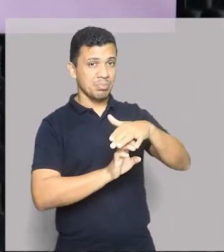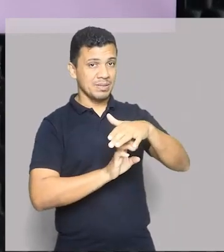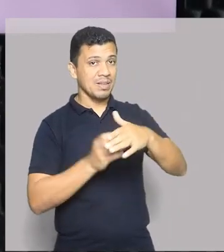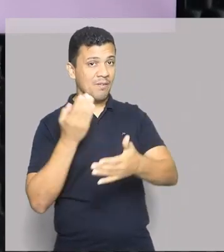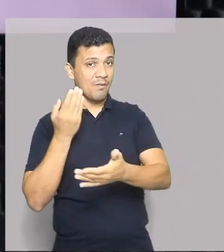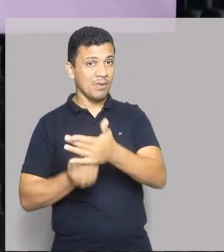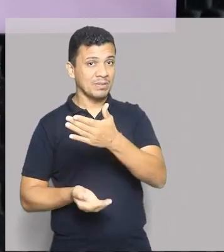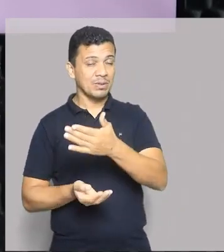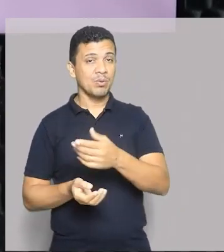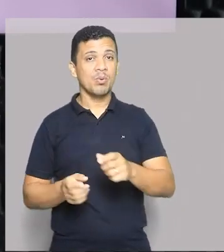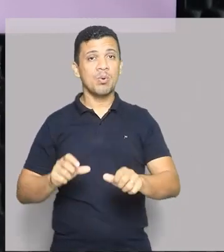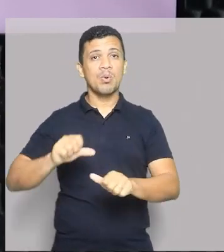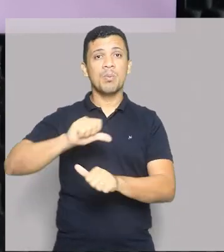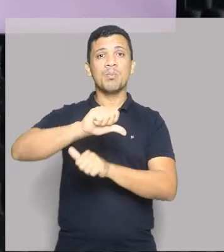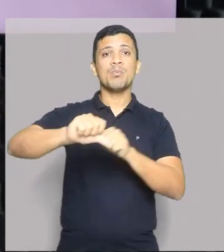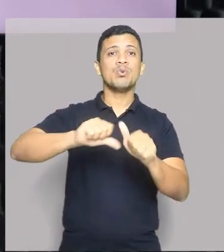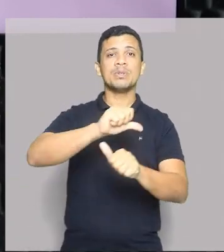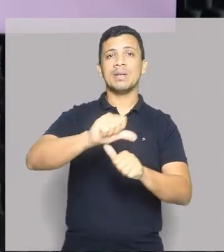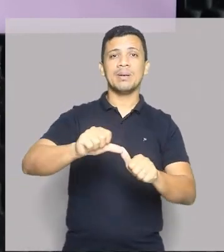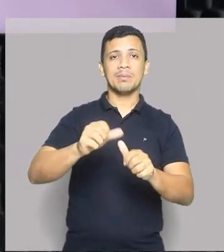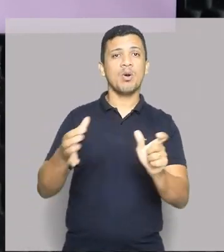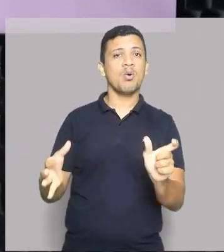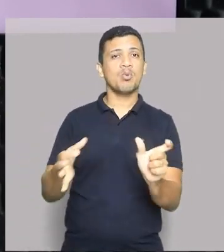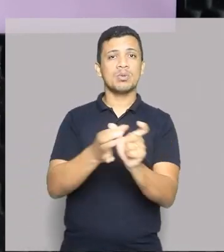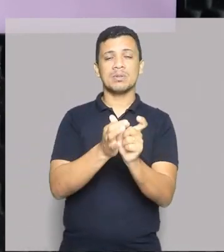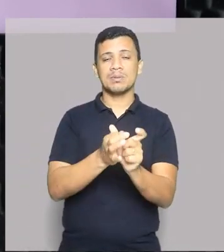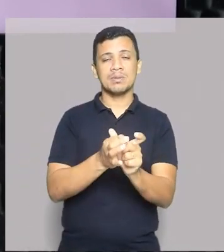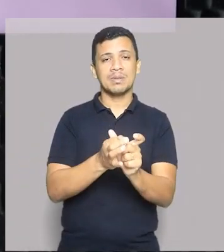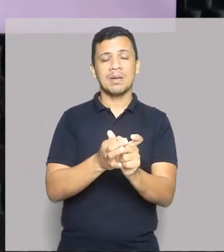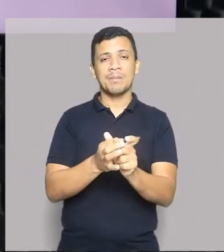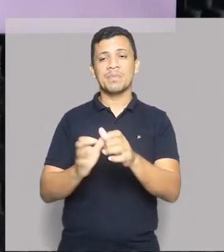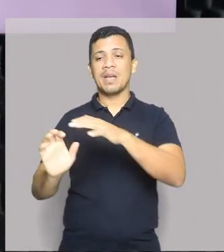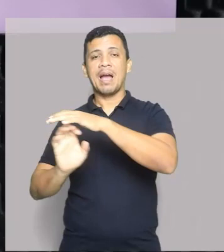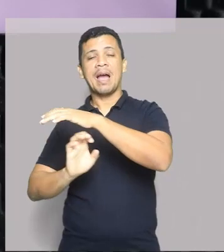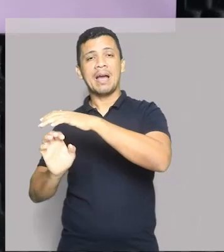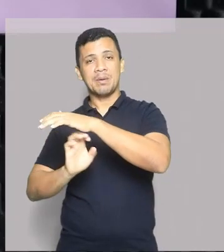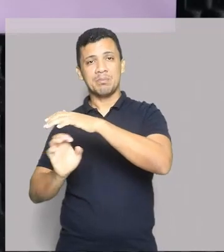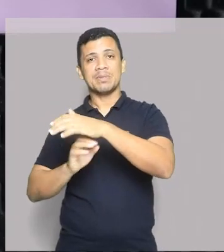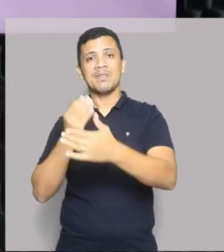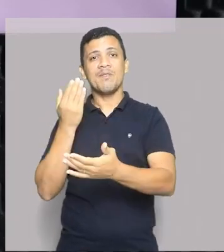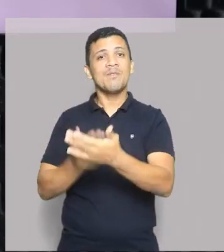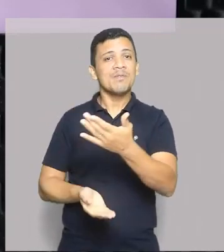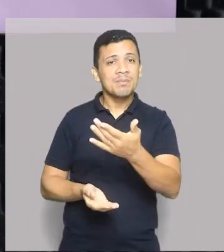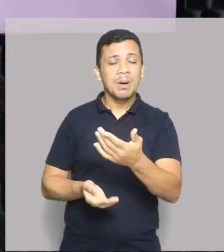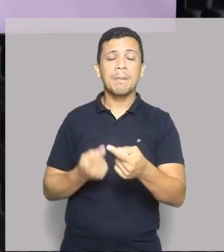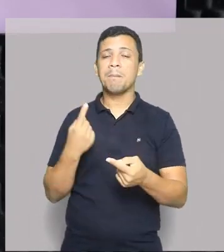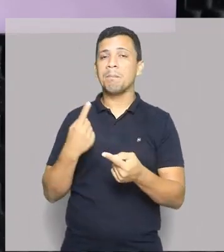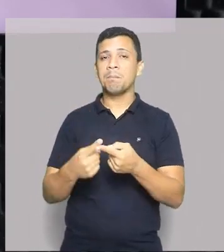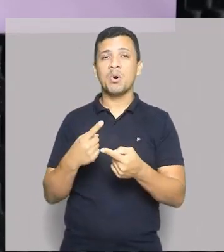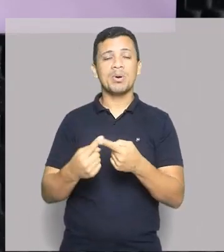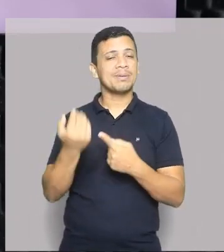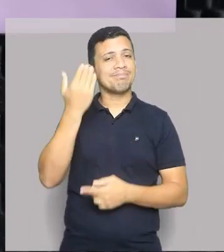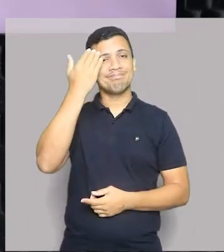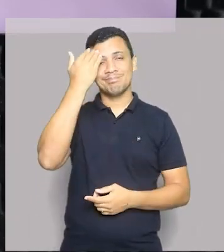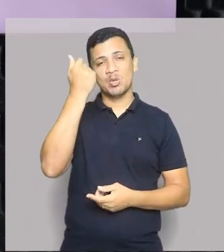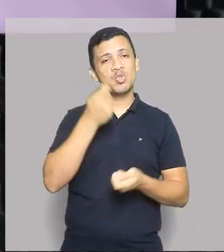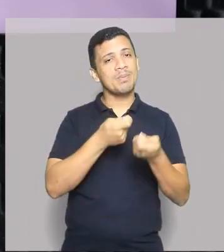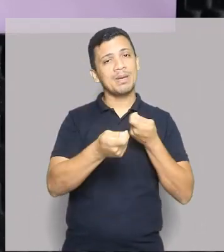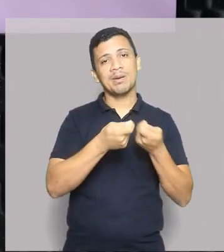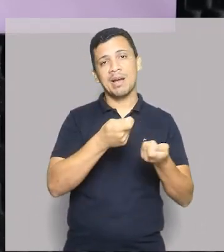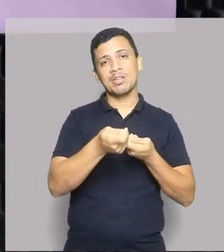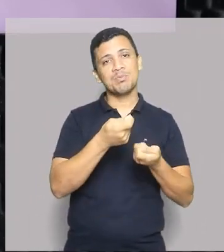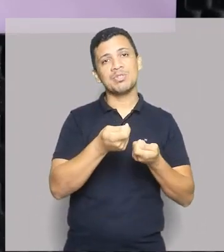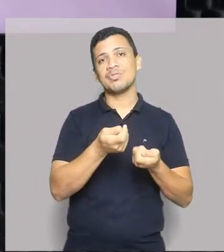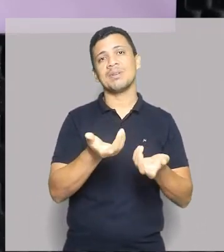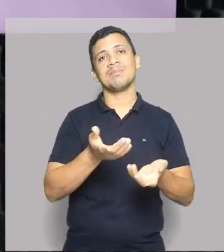teria que mudar o conectivo. A empresa faliu porque não souberam administrar o negócio, certo? Isso é comum